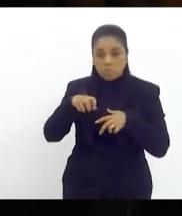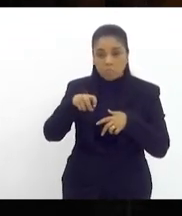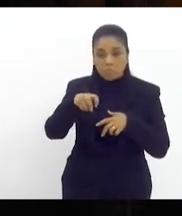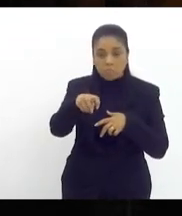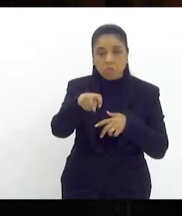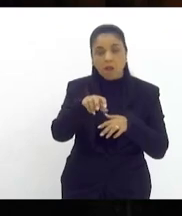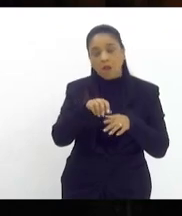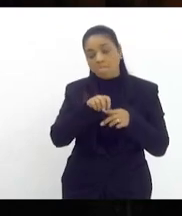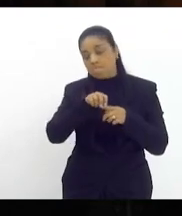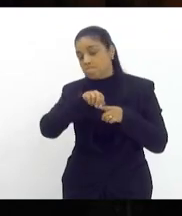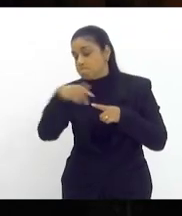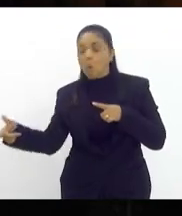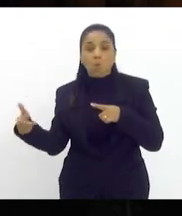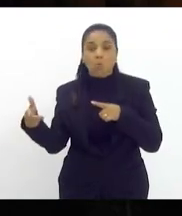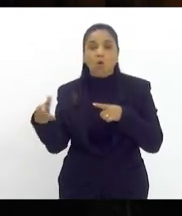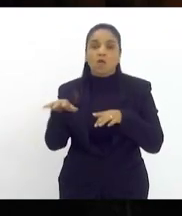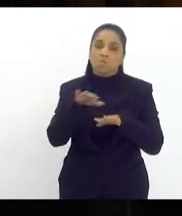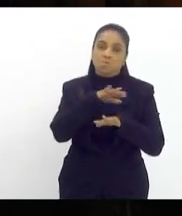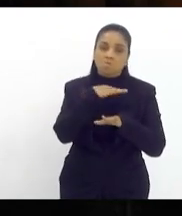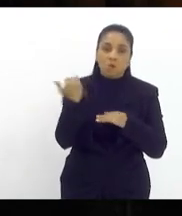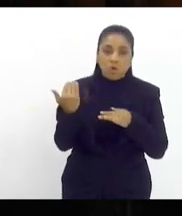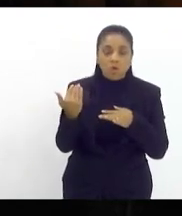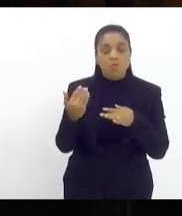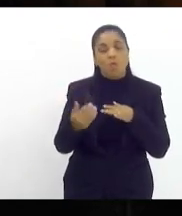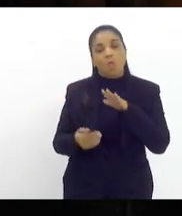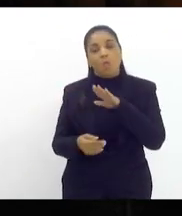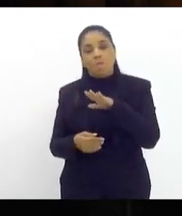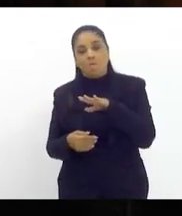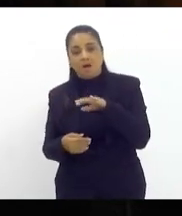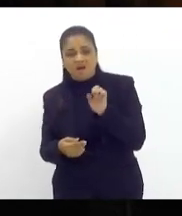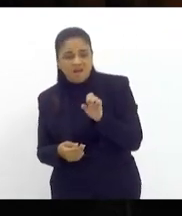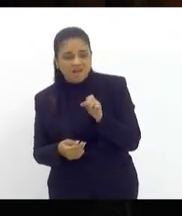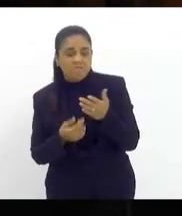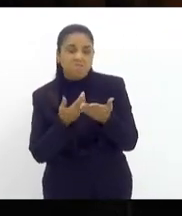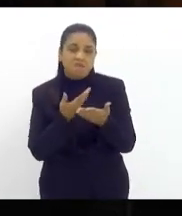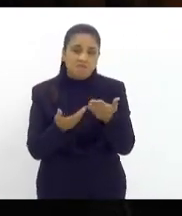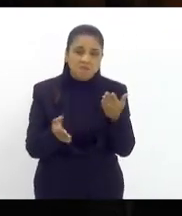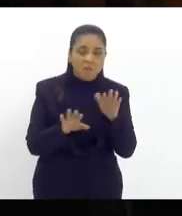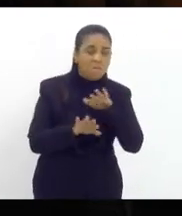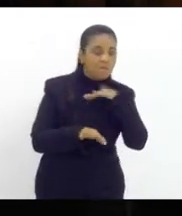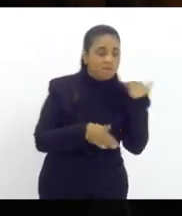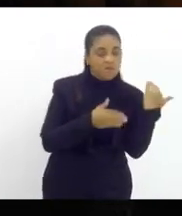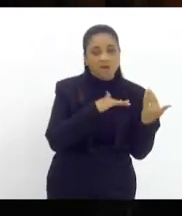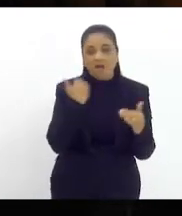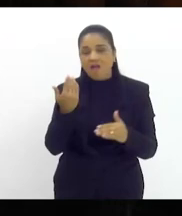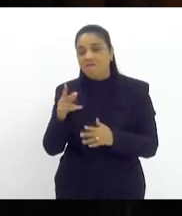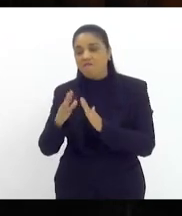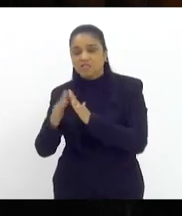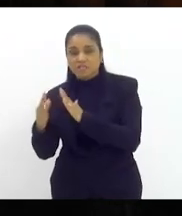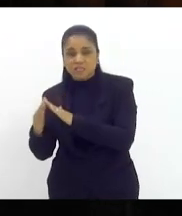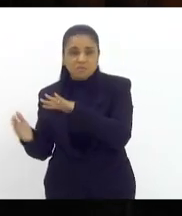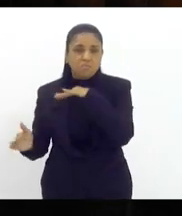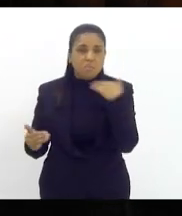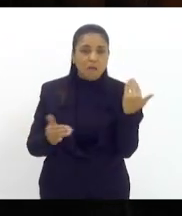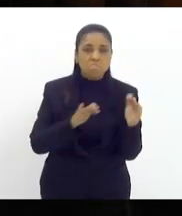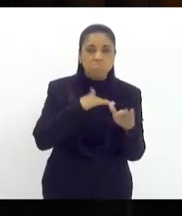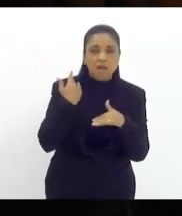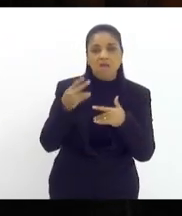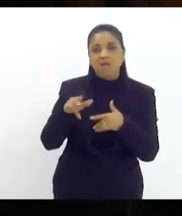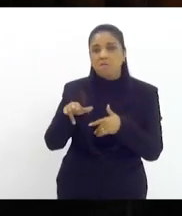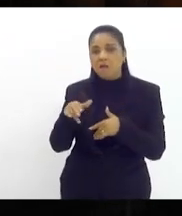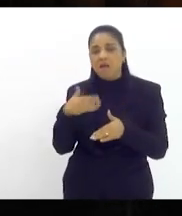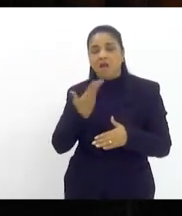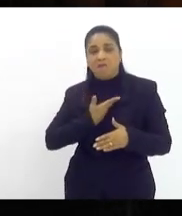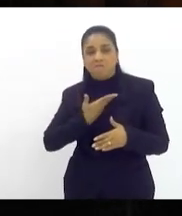alguém perdeu uma mãe alguém perdeu uma avó alguém perdeu uma vizinha alguém perdeu um amigo uma irmã porque